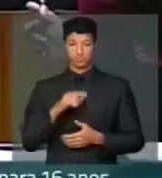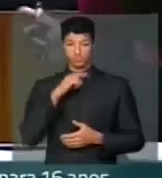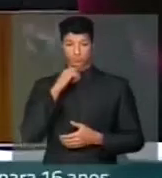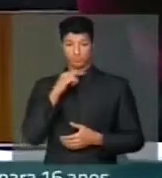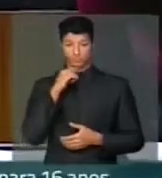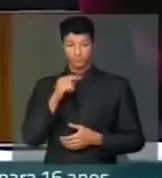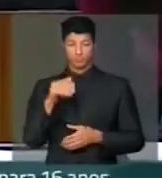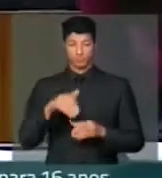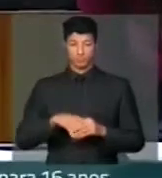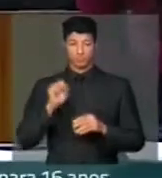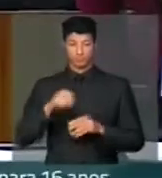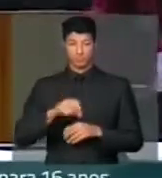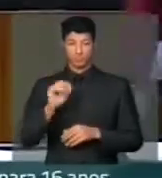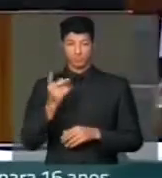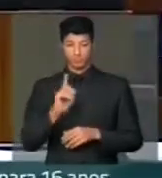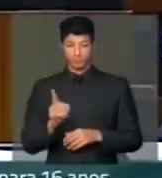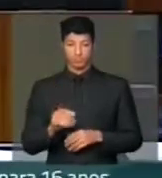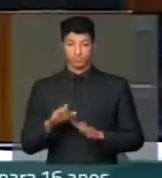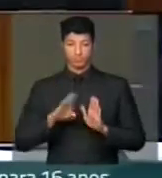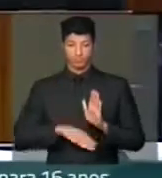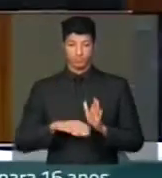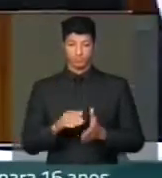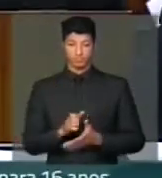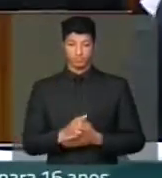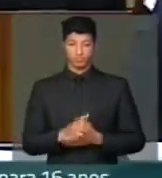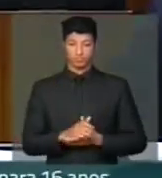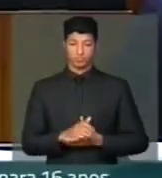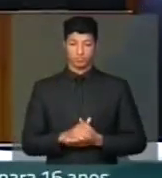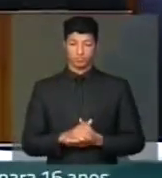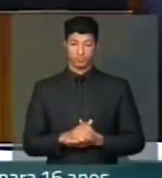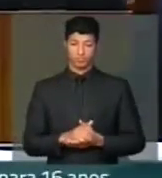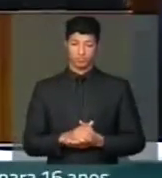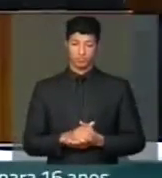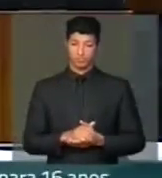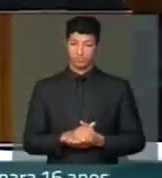Com dúvida aqui da anotação, votou sim ou não a retirada?